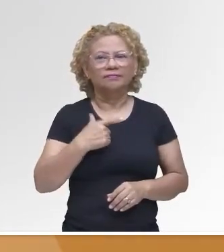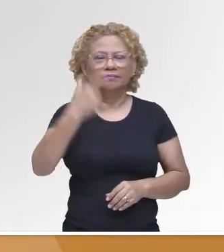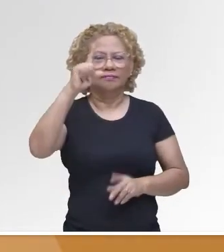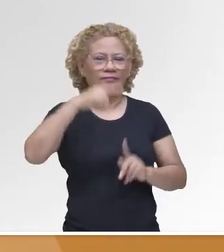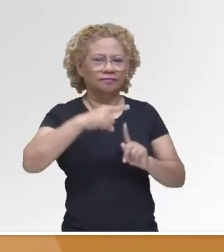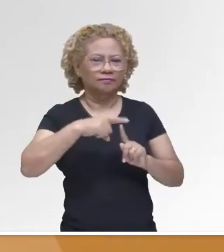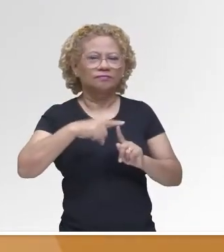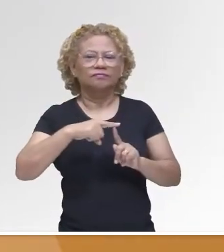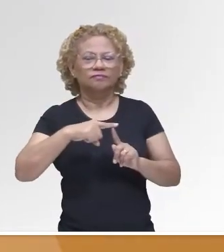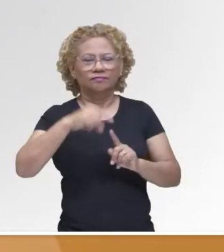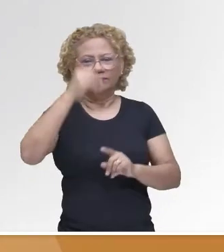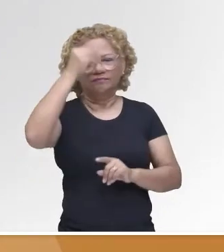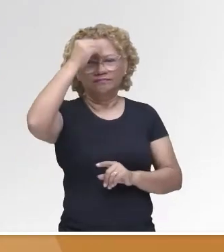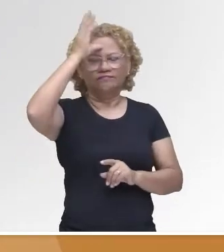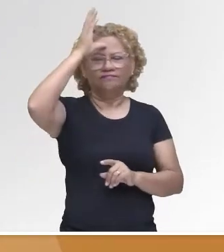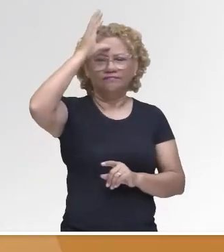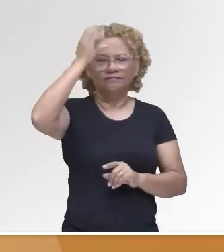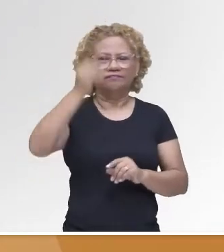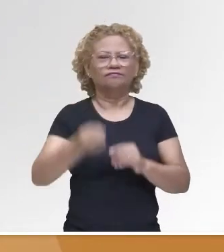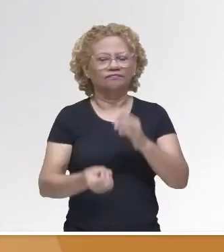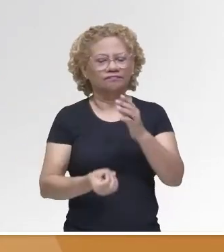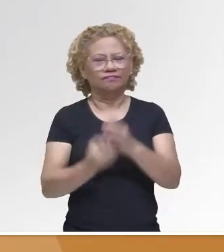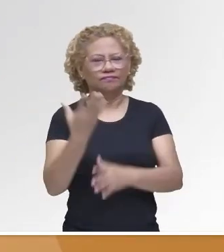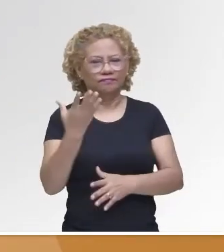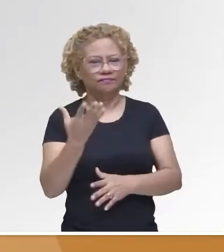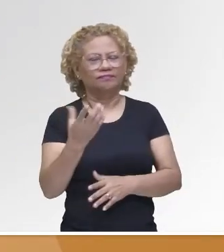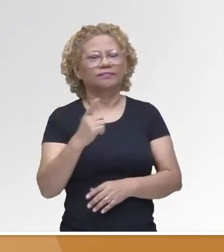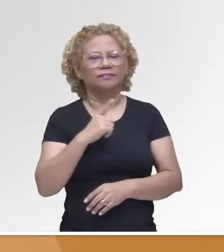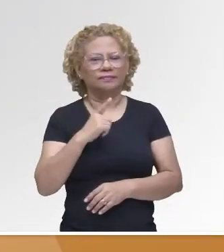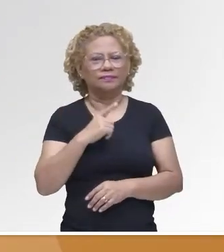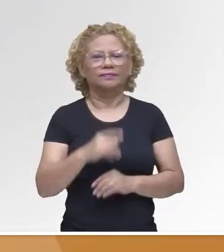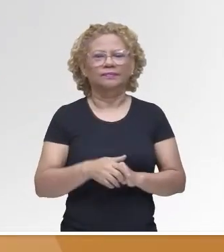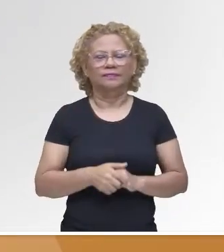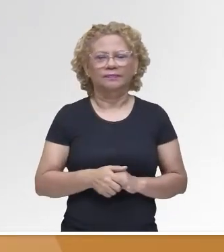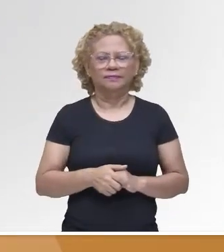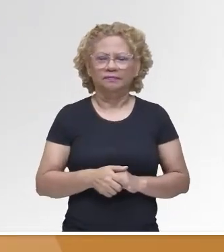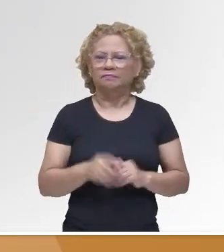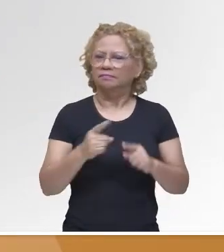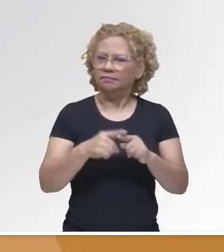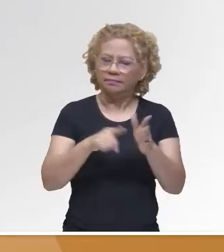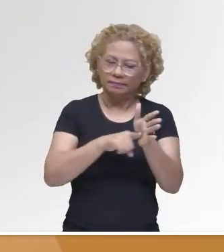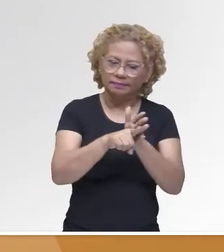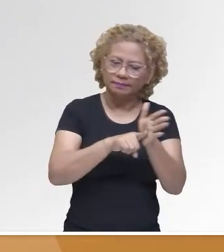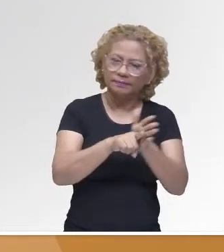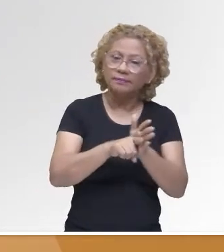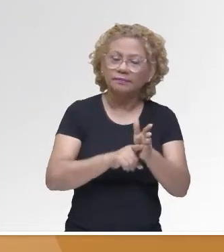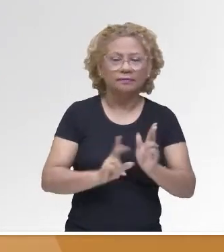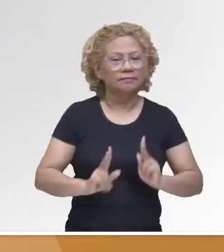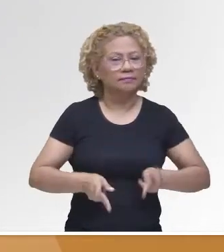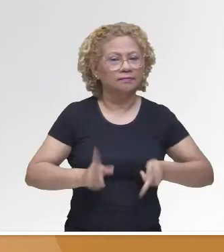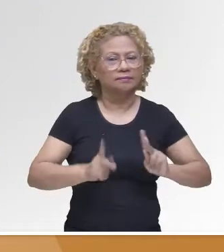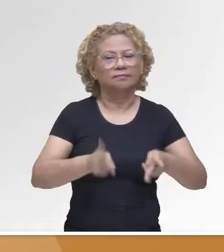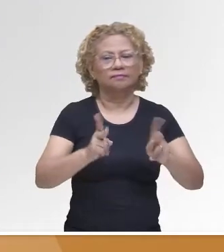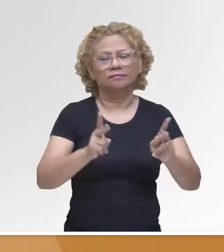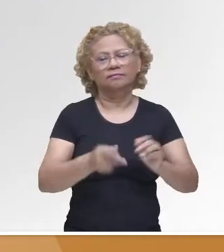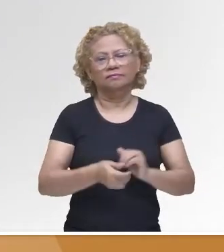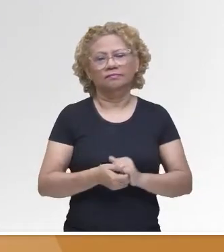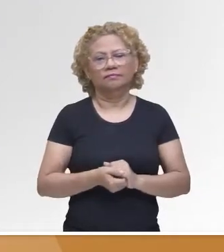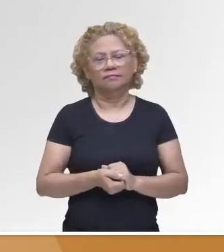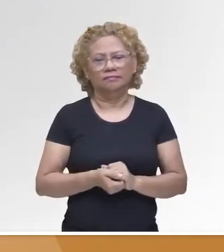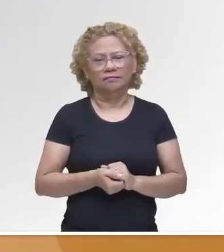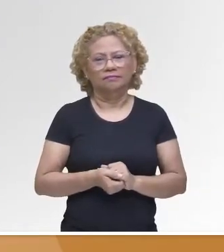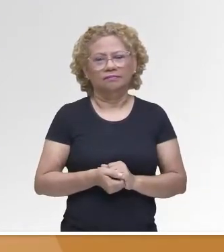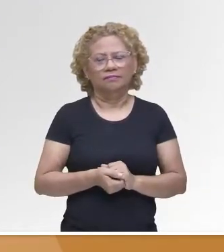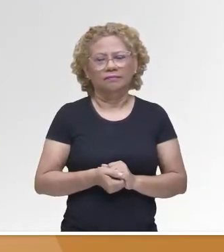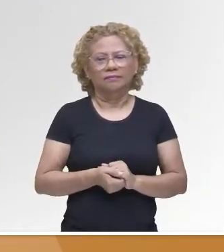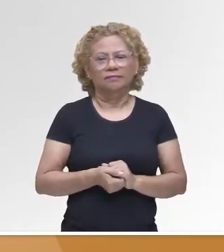que há essa mudança, outras descobertas, né? Porque as pesquisas continuam, não é? Os cientistas estão